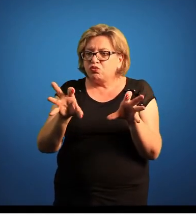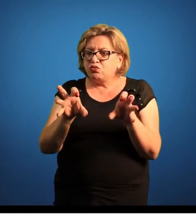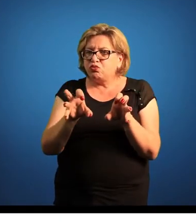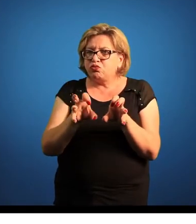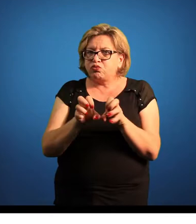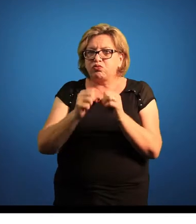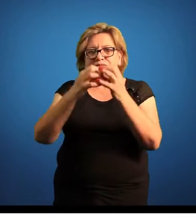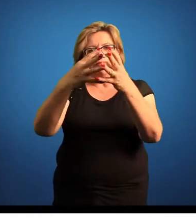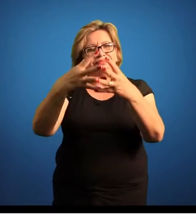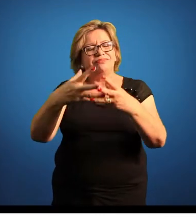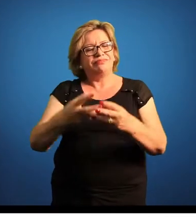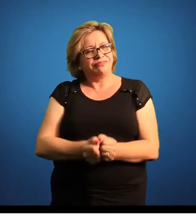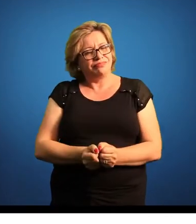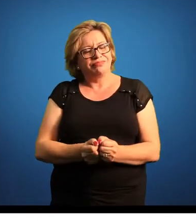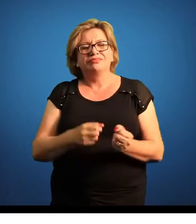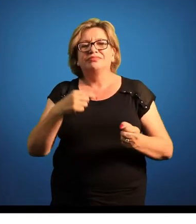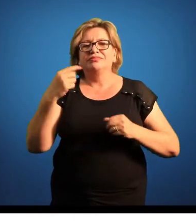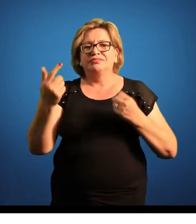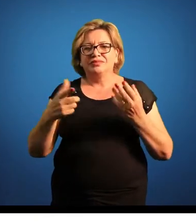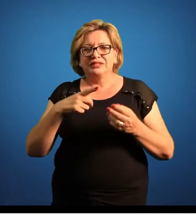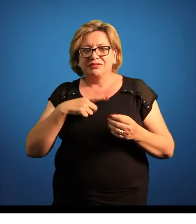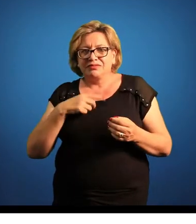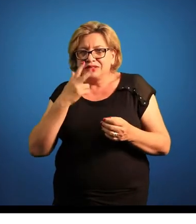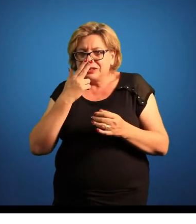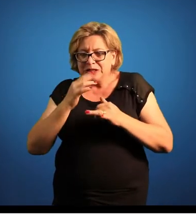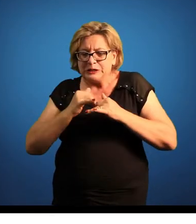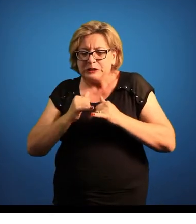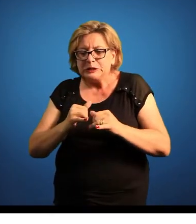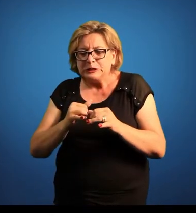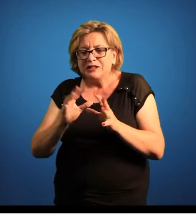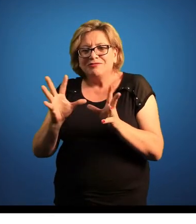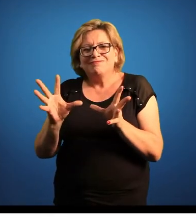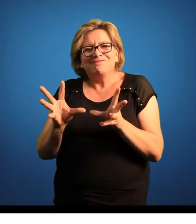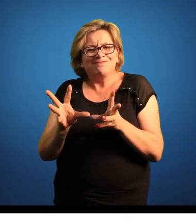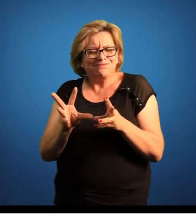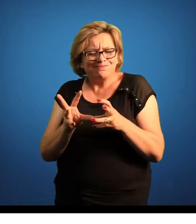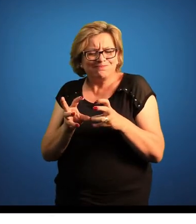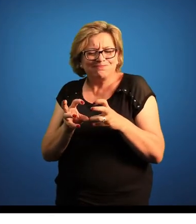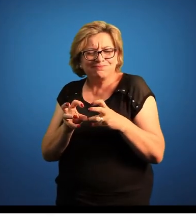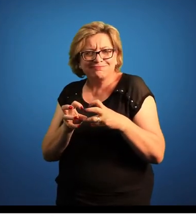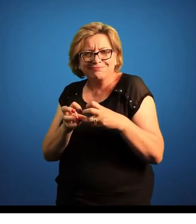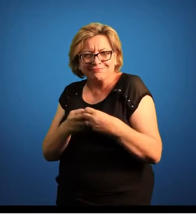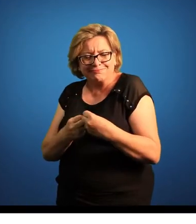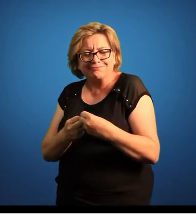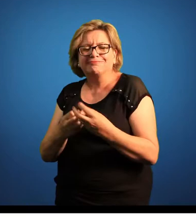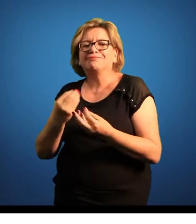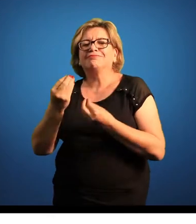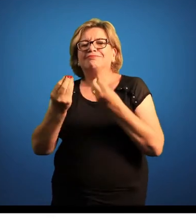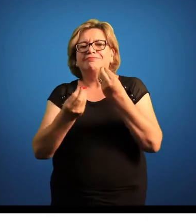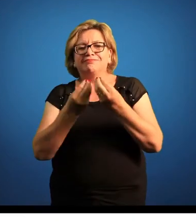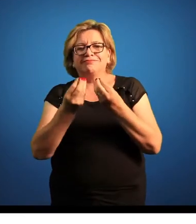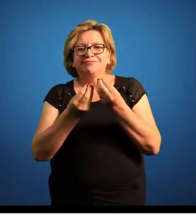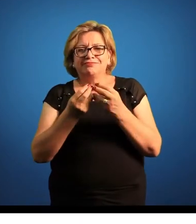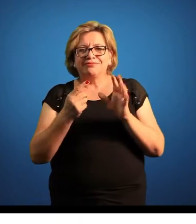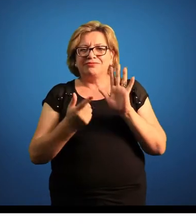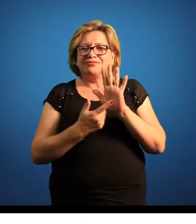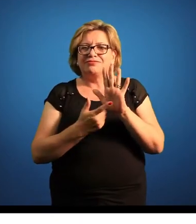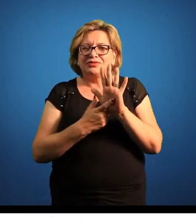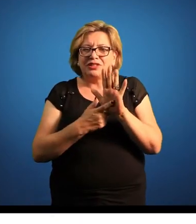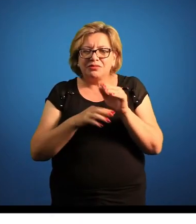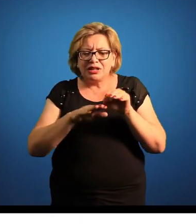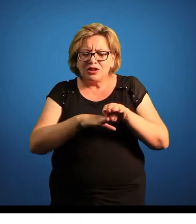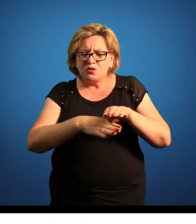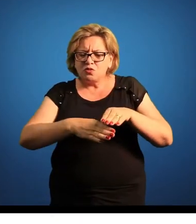se retrair. Ele recebe a informação e a gente consegue ver todo ele se guarda. Eles vão entrar, vai aparecer só um